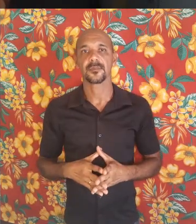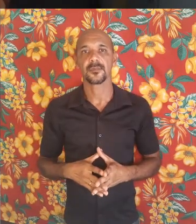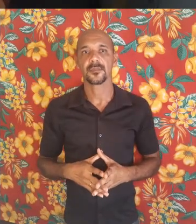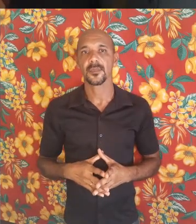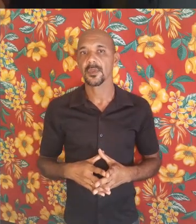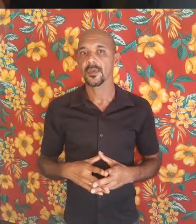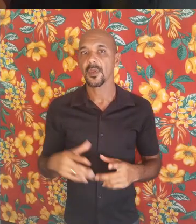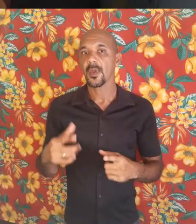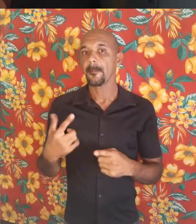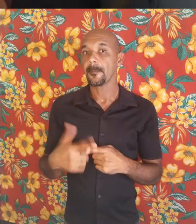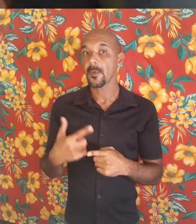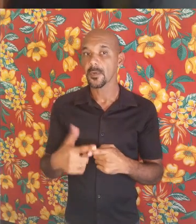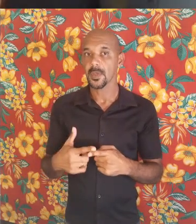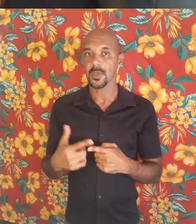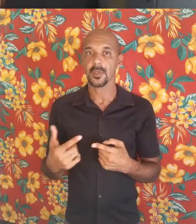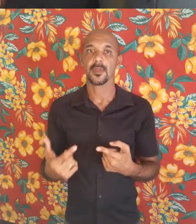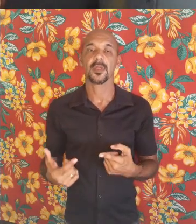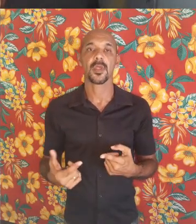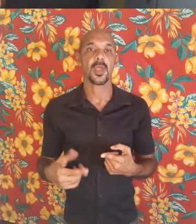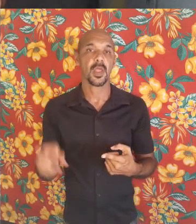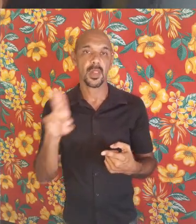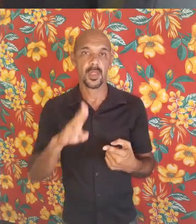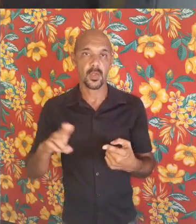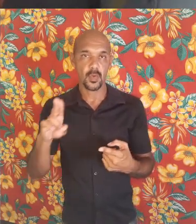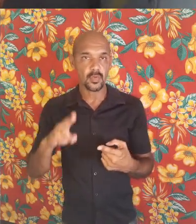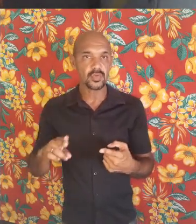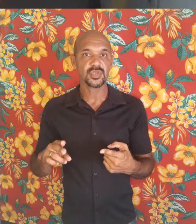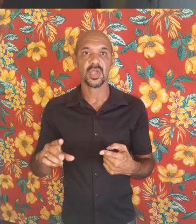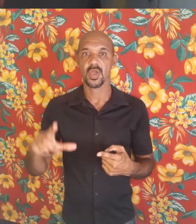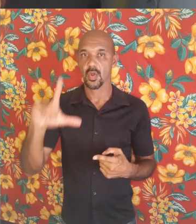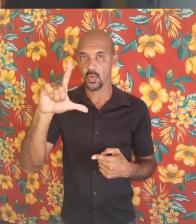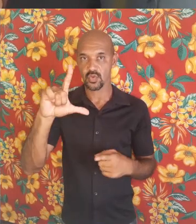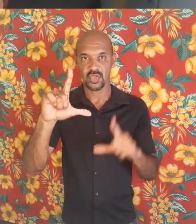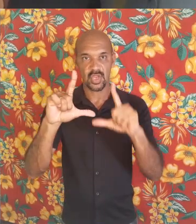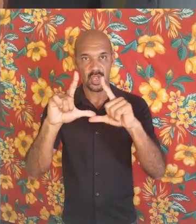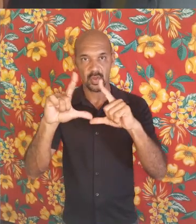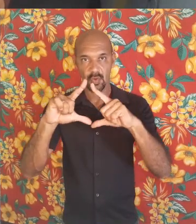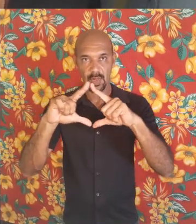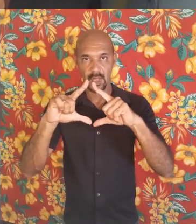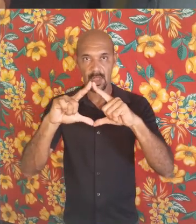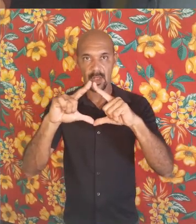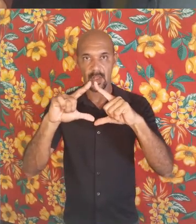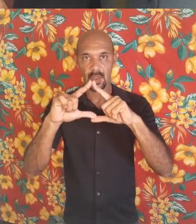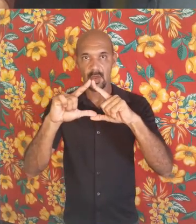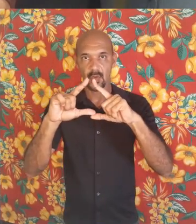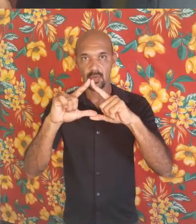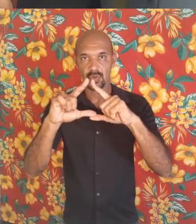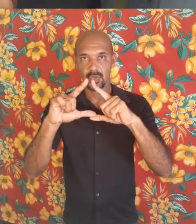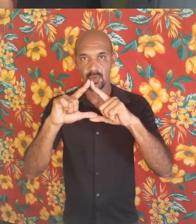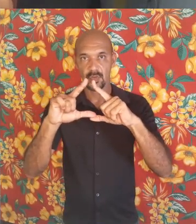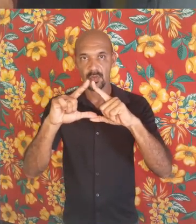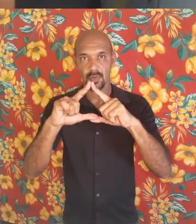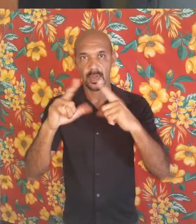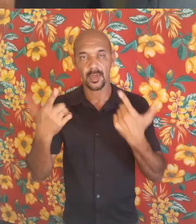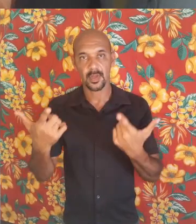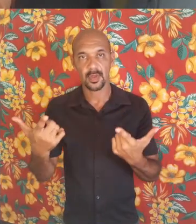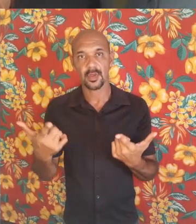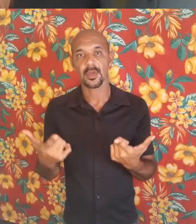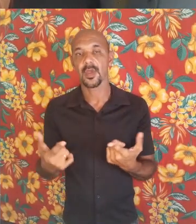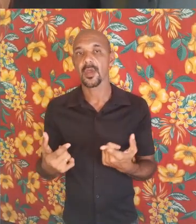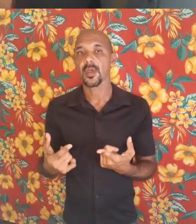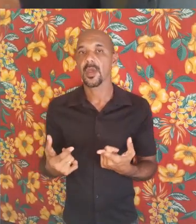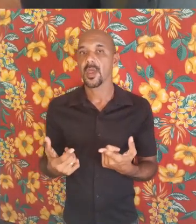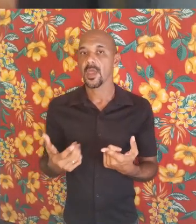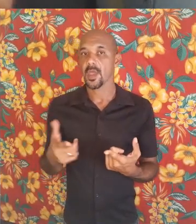é o triangular, né? Tamanho médio, que é esse tamanho, tem um tamanho pequeno e um tamanho grande, né? Tamanho grande para quadros maiores, eu gosto mais